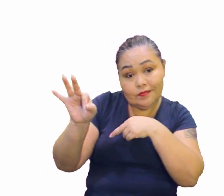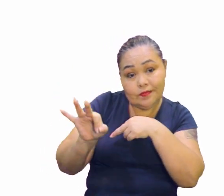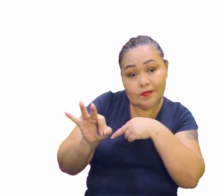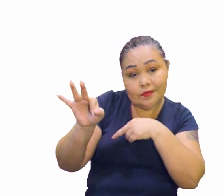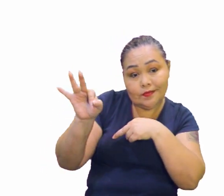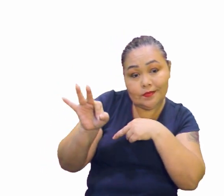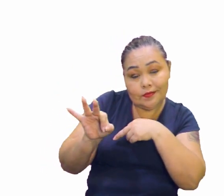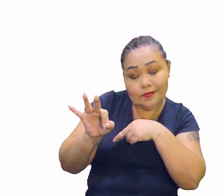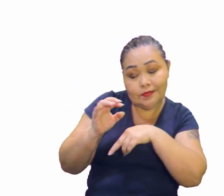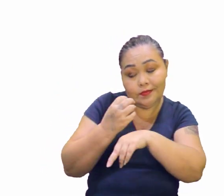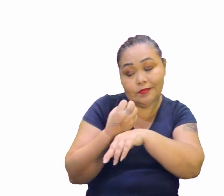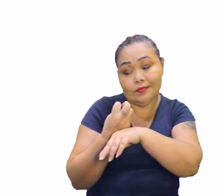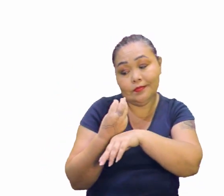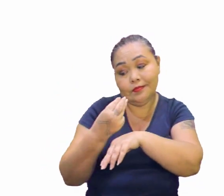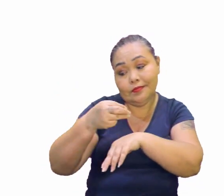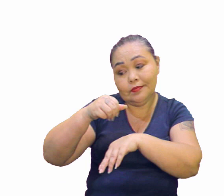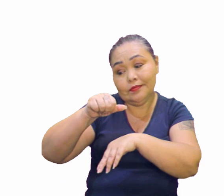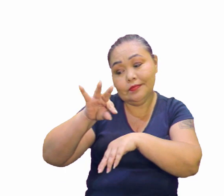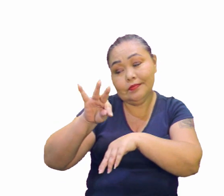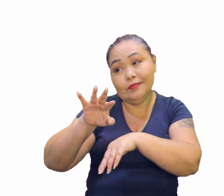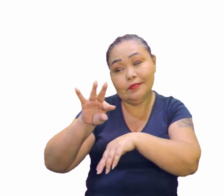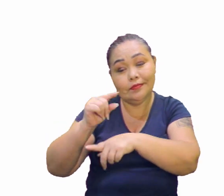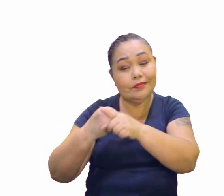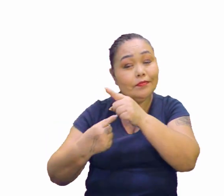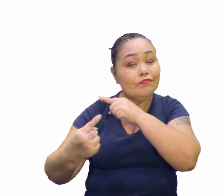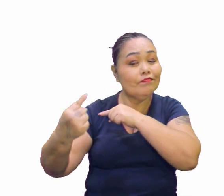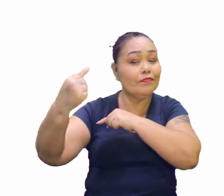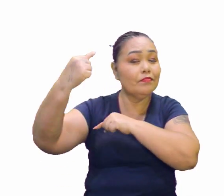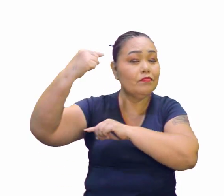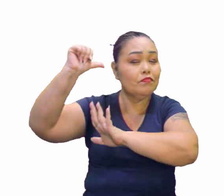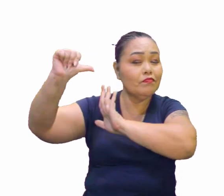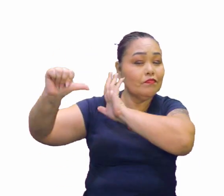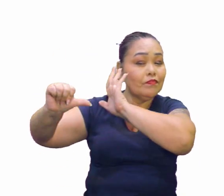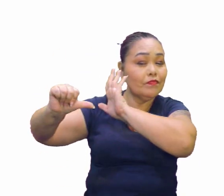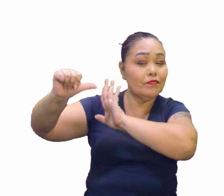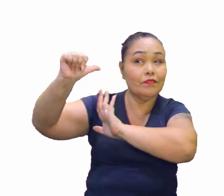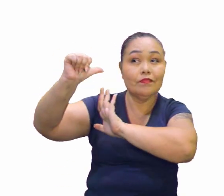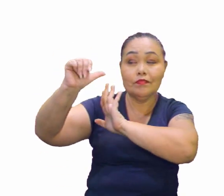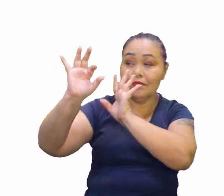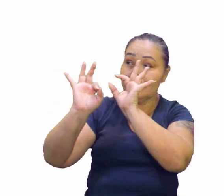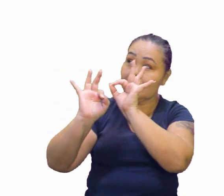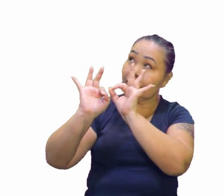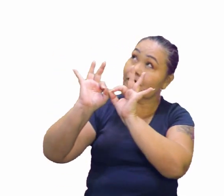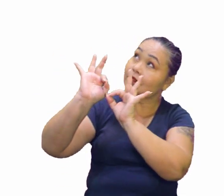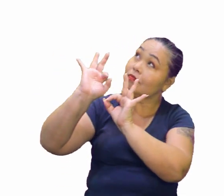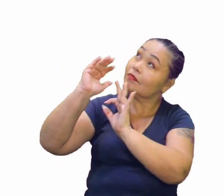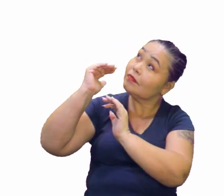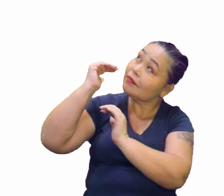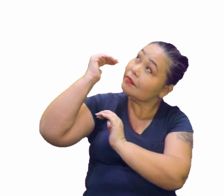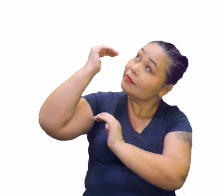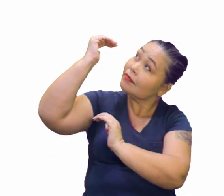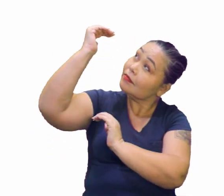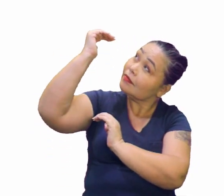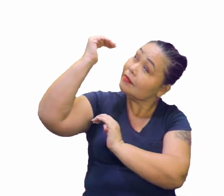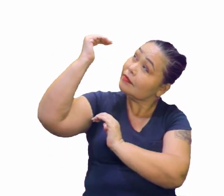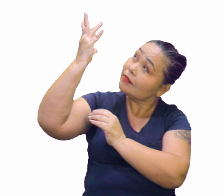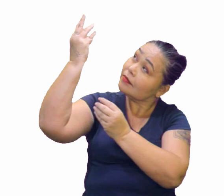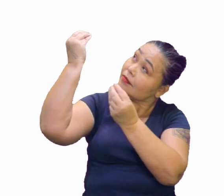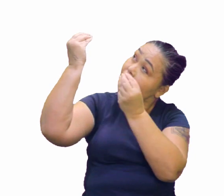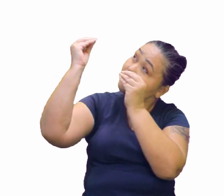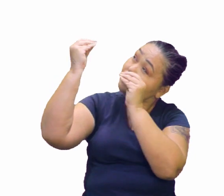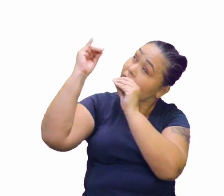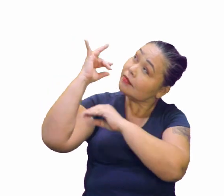7% da mata original, com árvores de médio e grande porte, constituindo